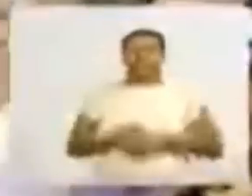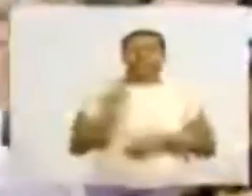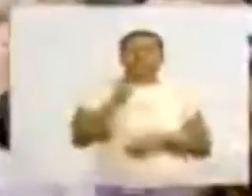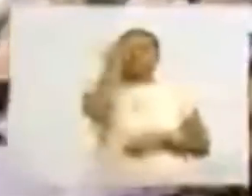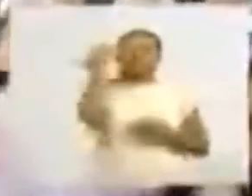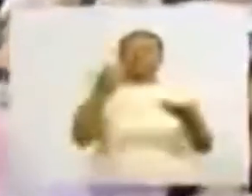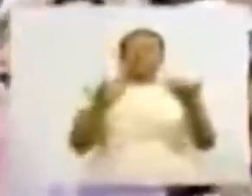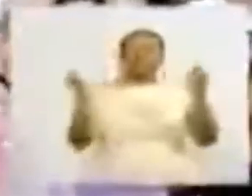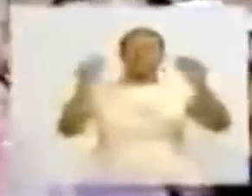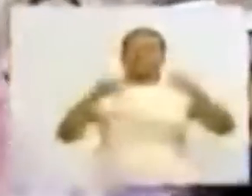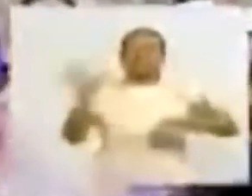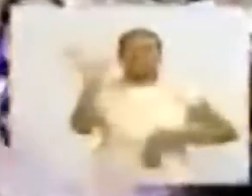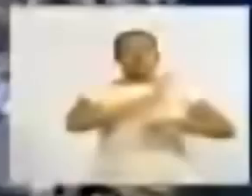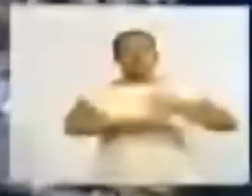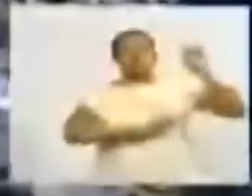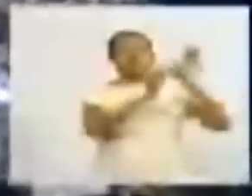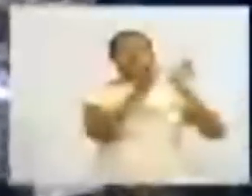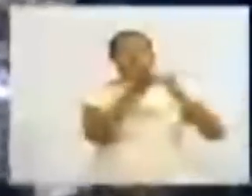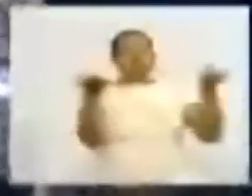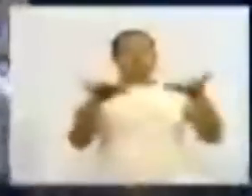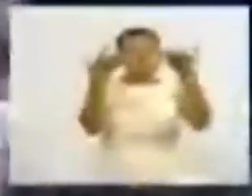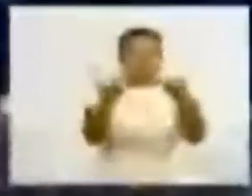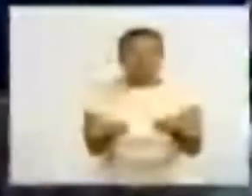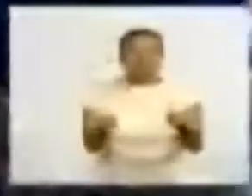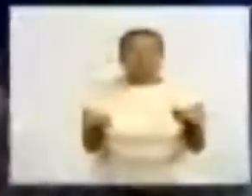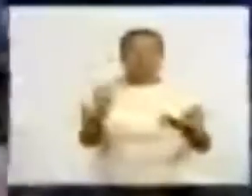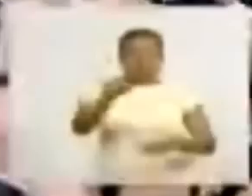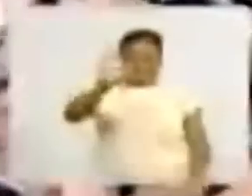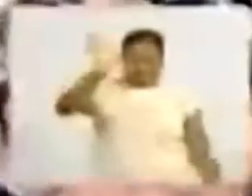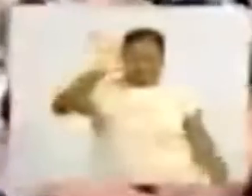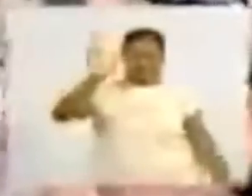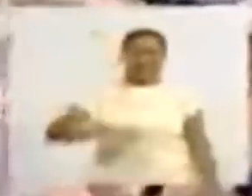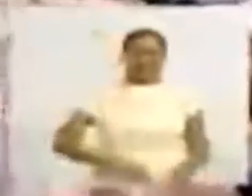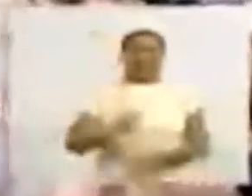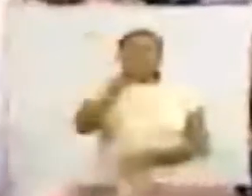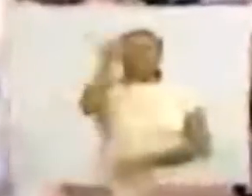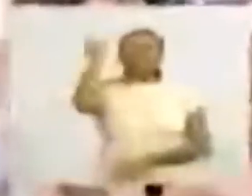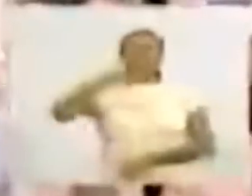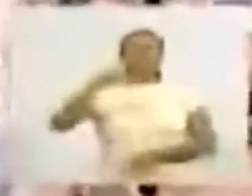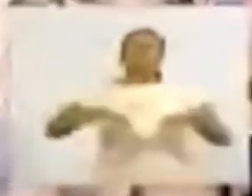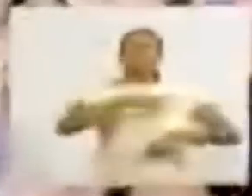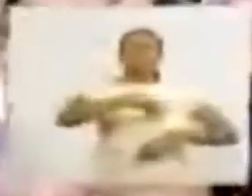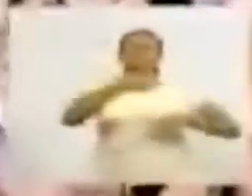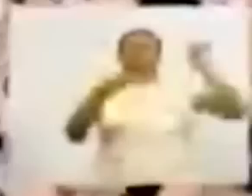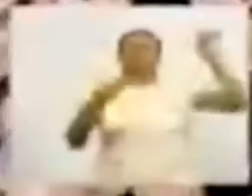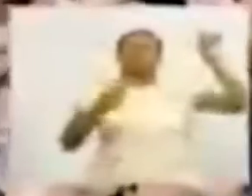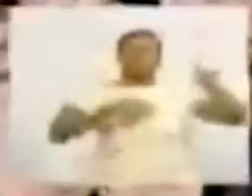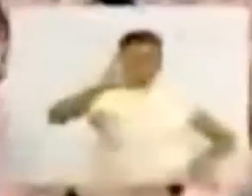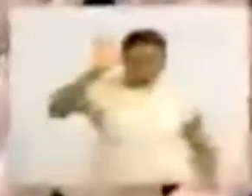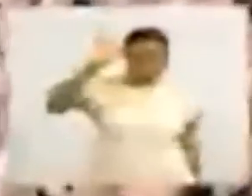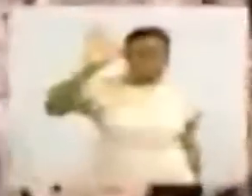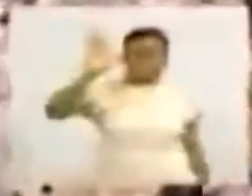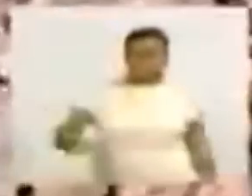Quem aqui deseja receber a misericórdia de Jesus hoje? Quem aqui é filho da misericórdia?